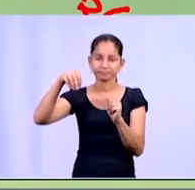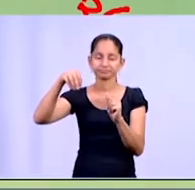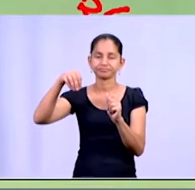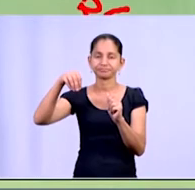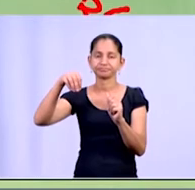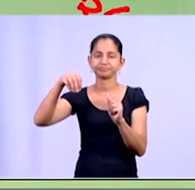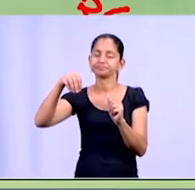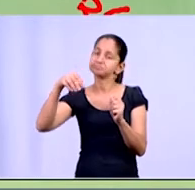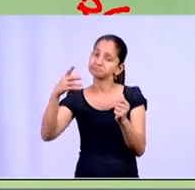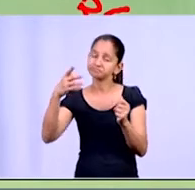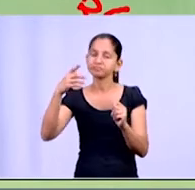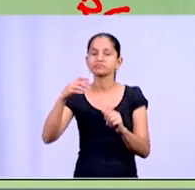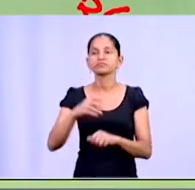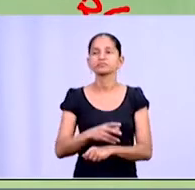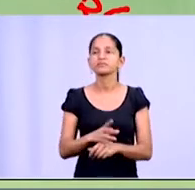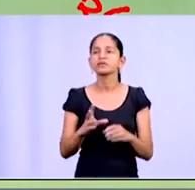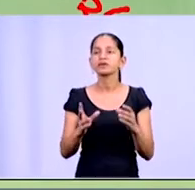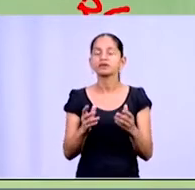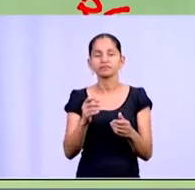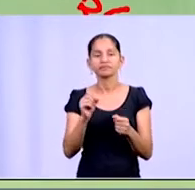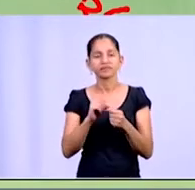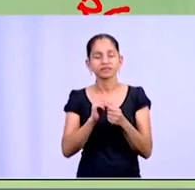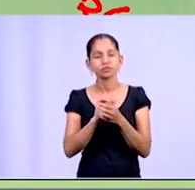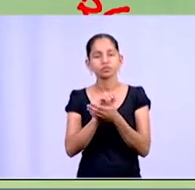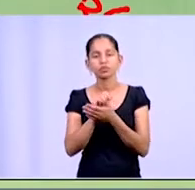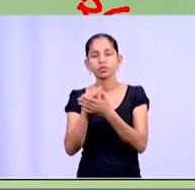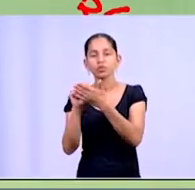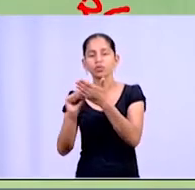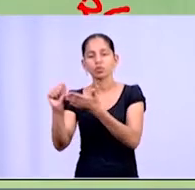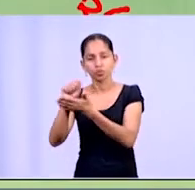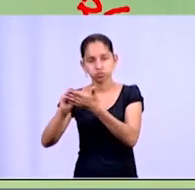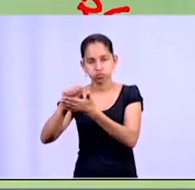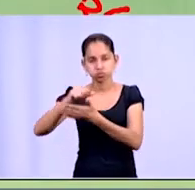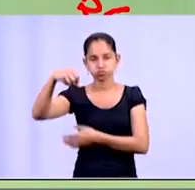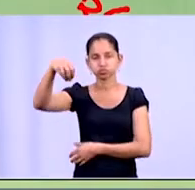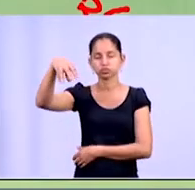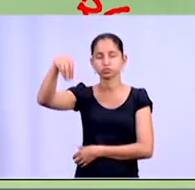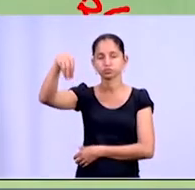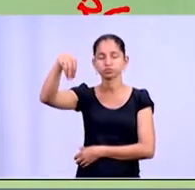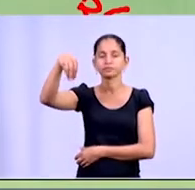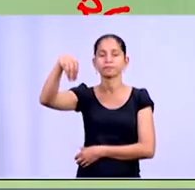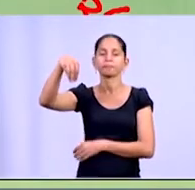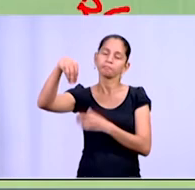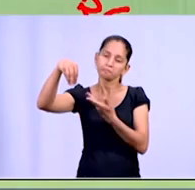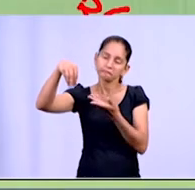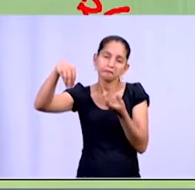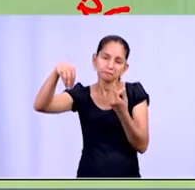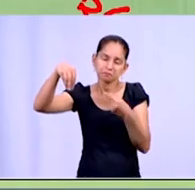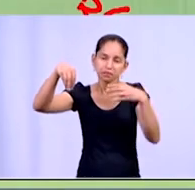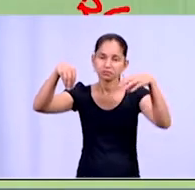essa lâmpada desligada, vamos até desligar aqui, ó. Ela acabou de ser desligada, ela significa o A.